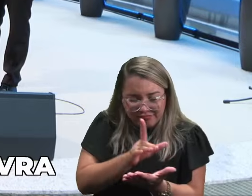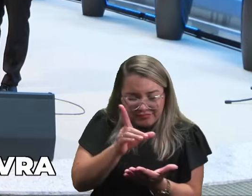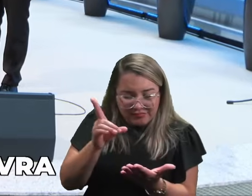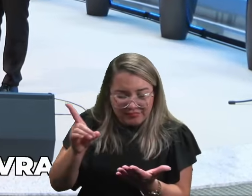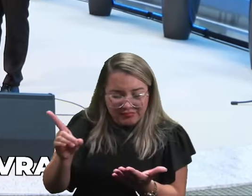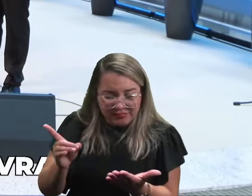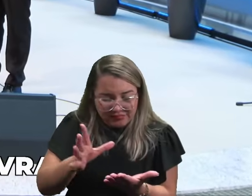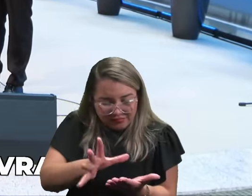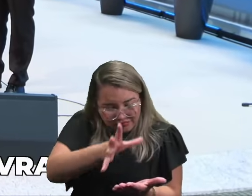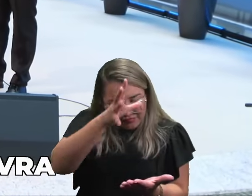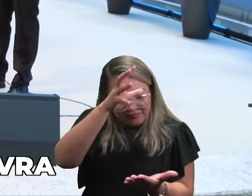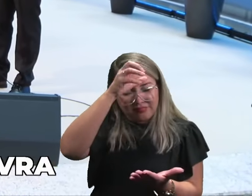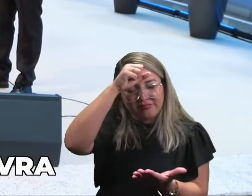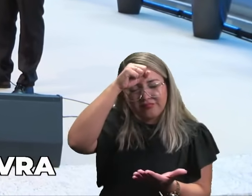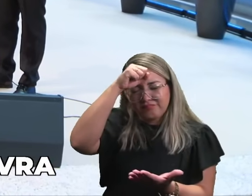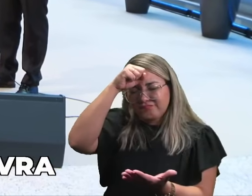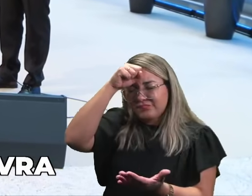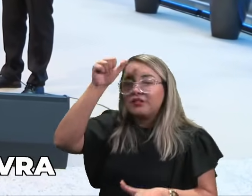conforme a tua